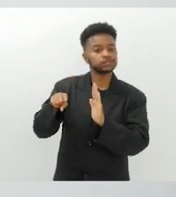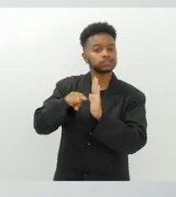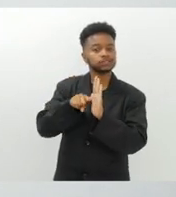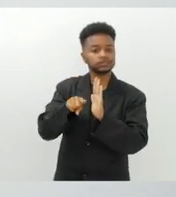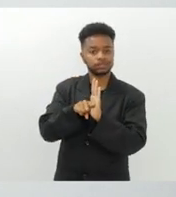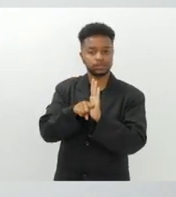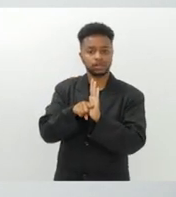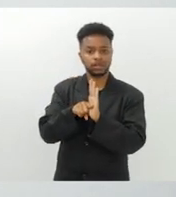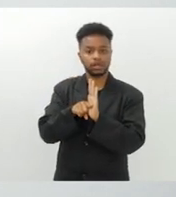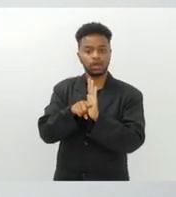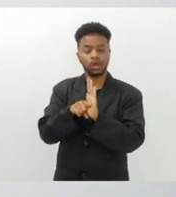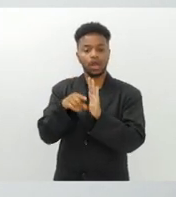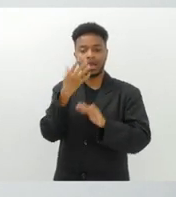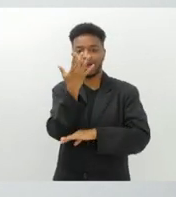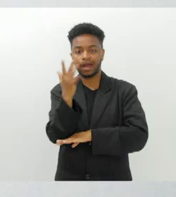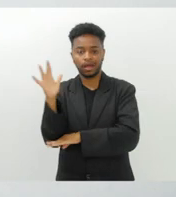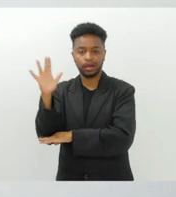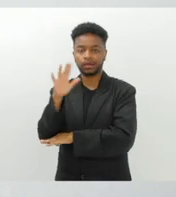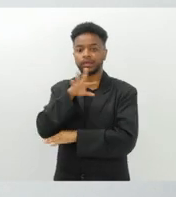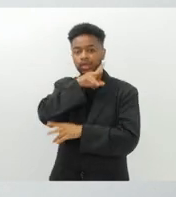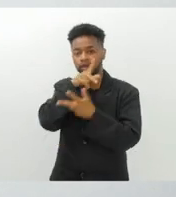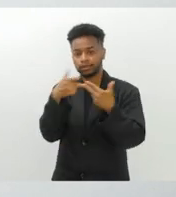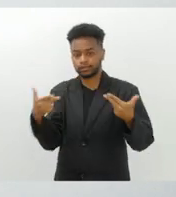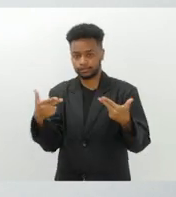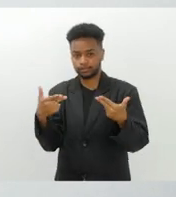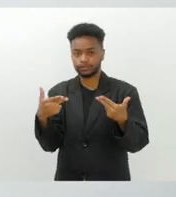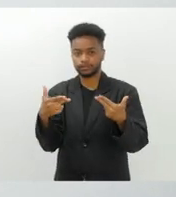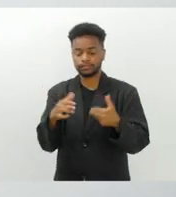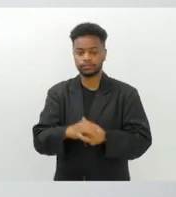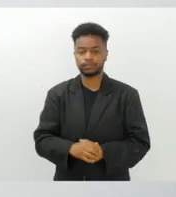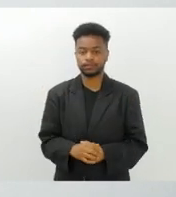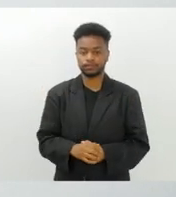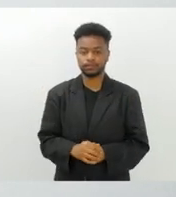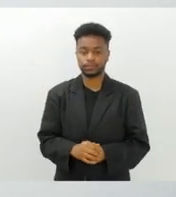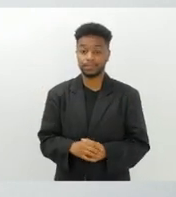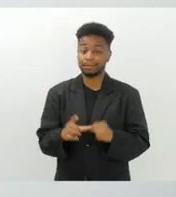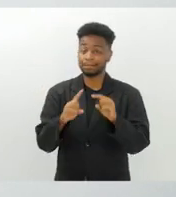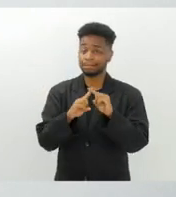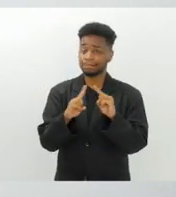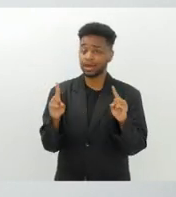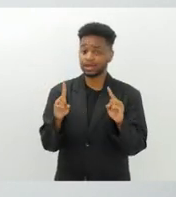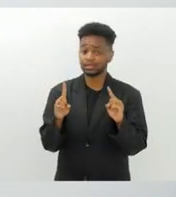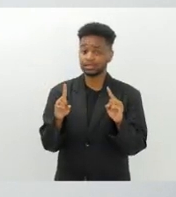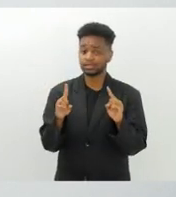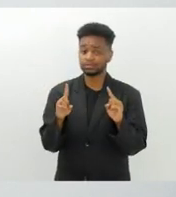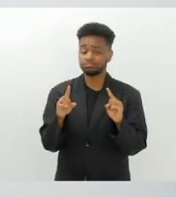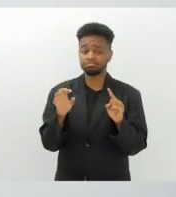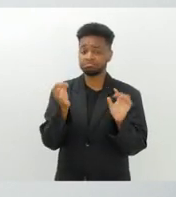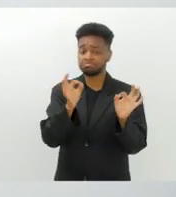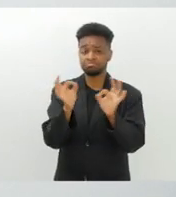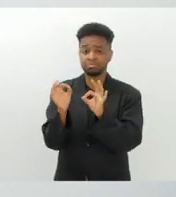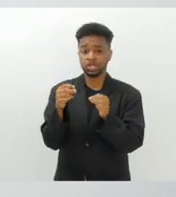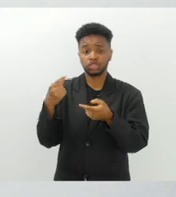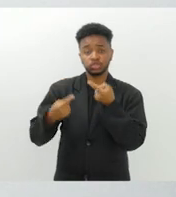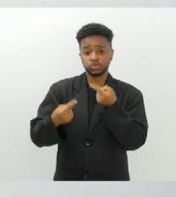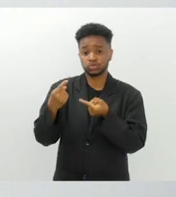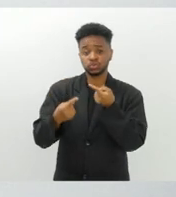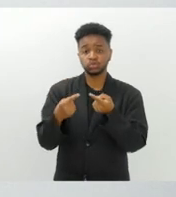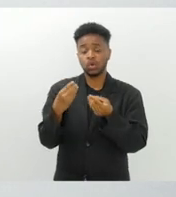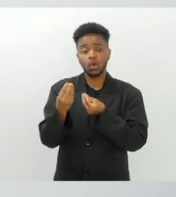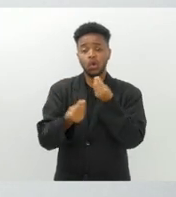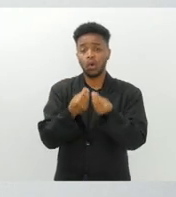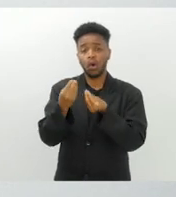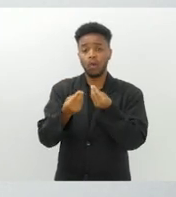a fauna e a flora. Mas não se problematiza o lugar das igrejas e